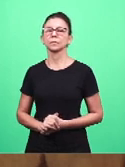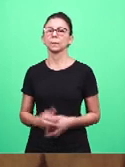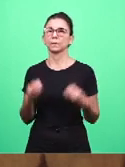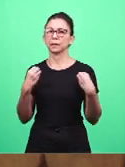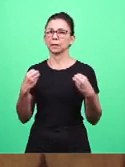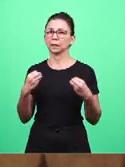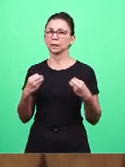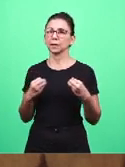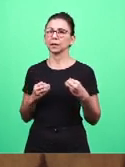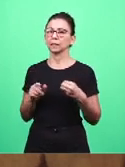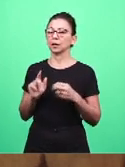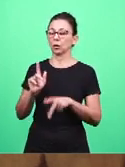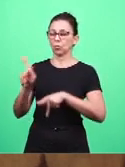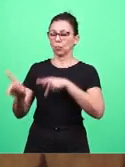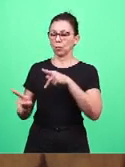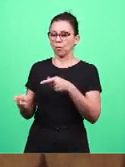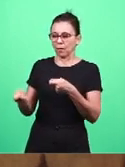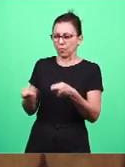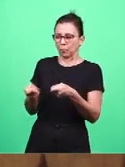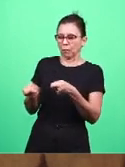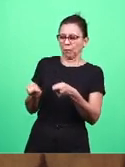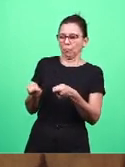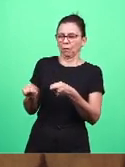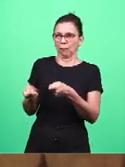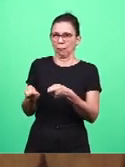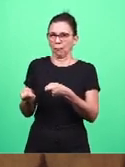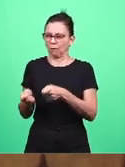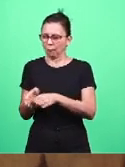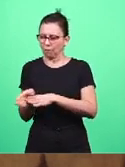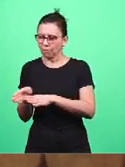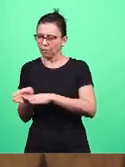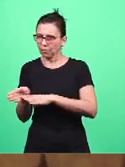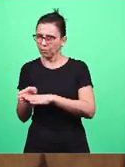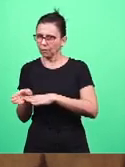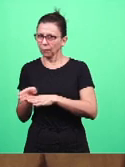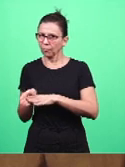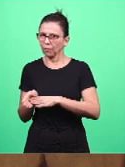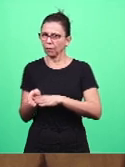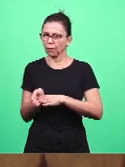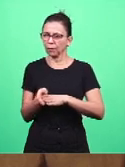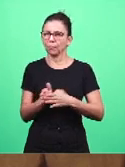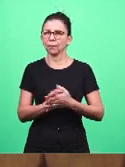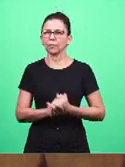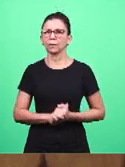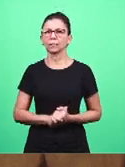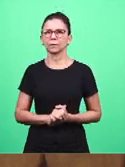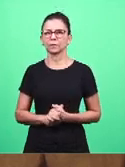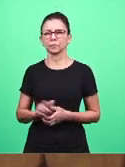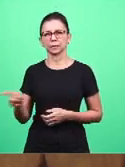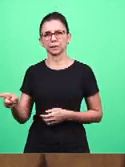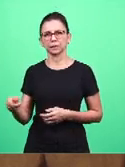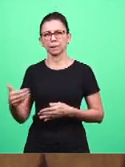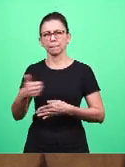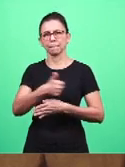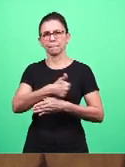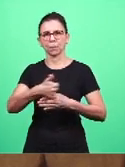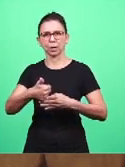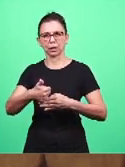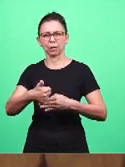era Deus. E Deus operava através daqueles